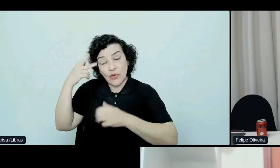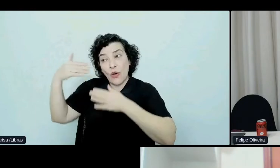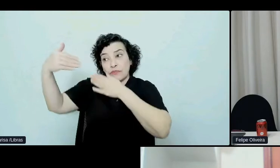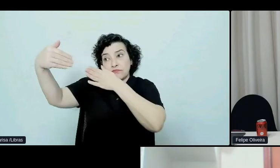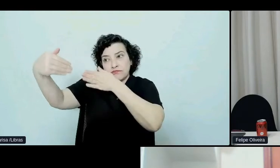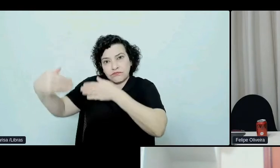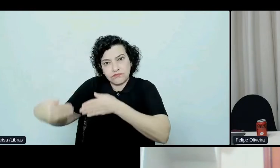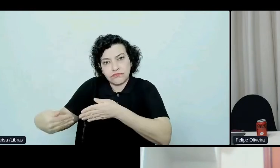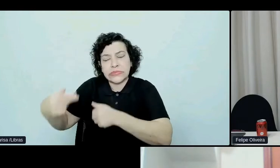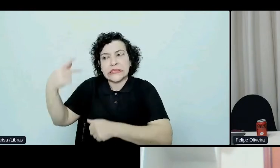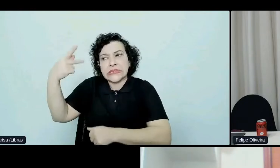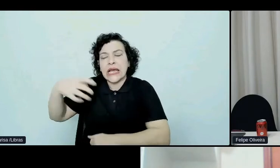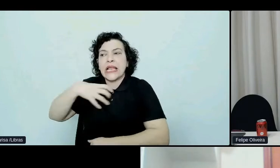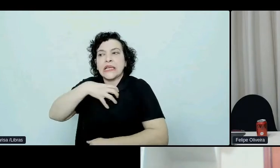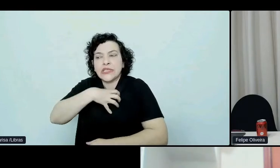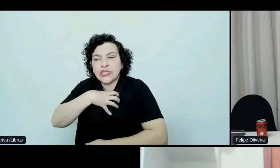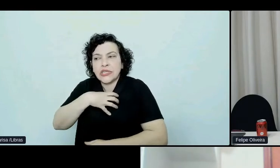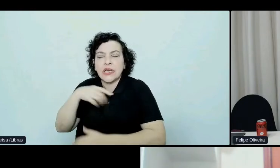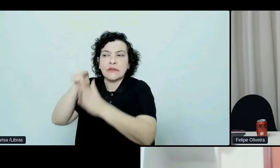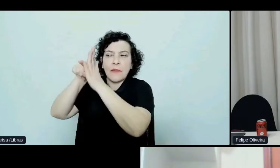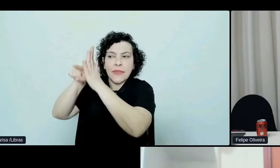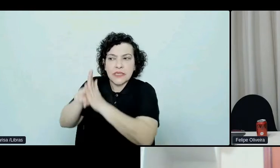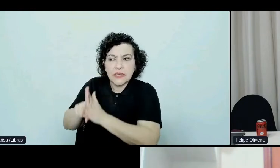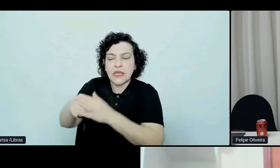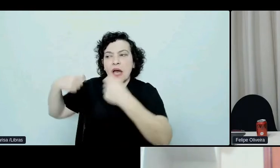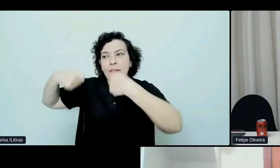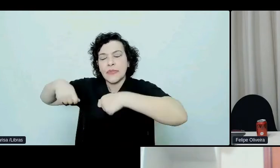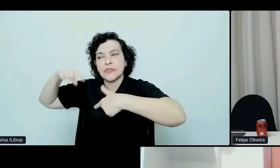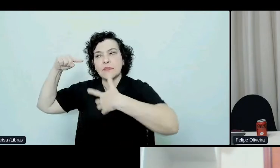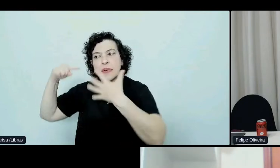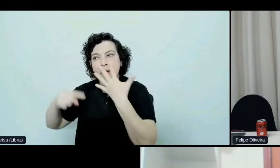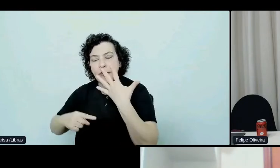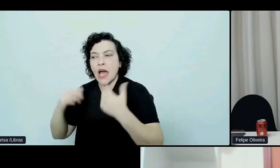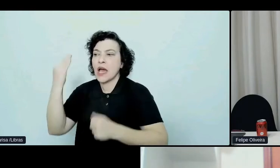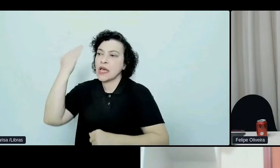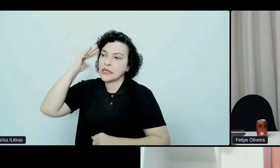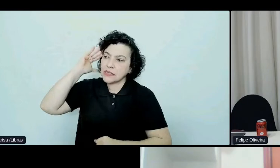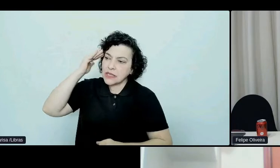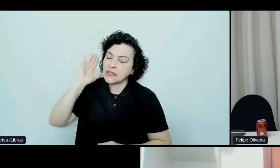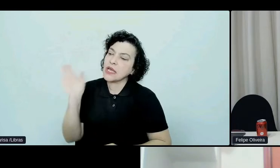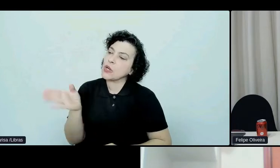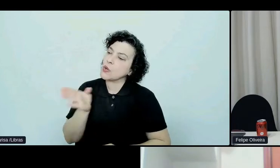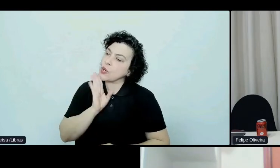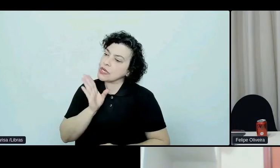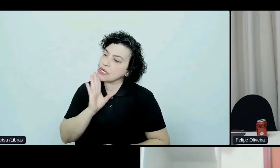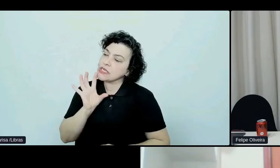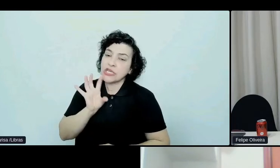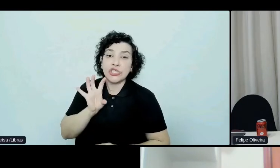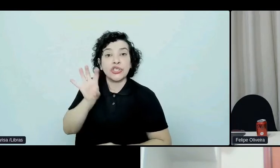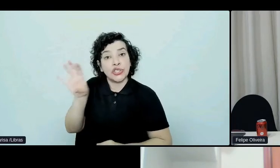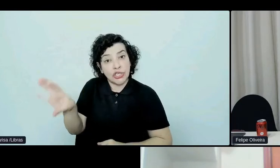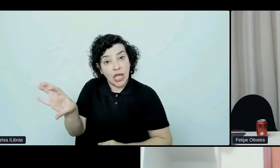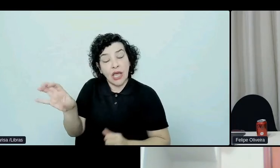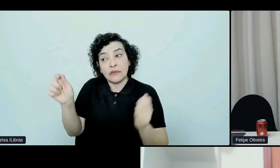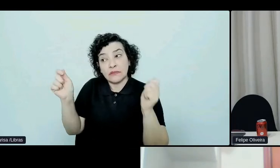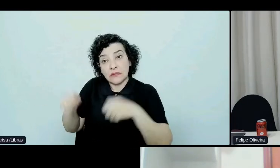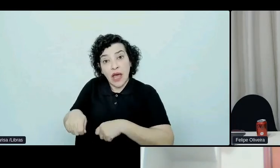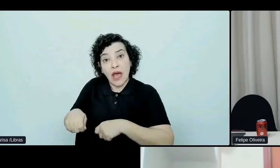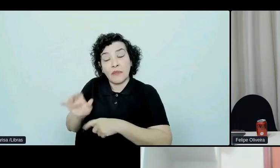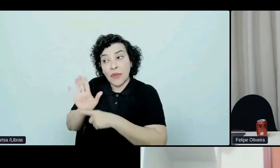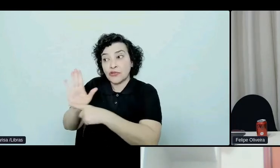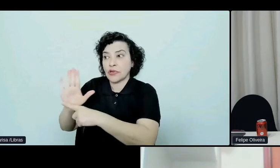vai ter uma solução que é tamanho único, sabe? Então, você tem que entender as suas necessidades